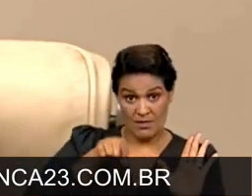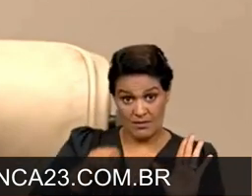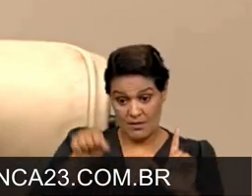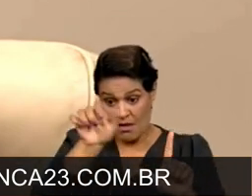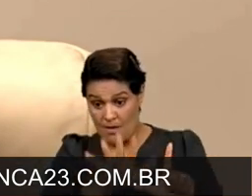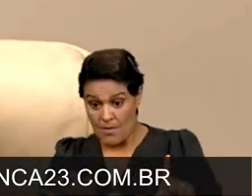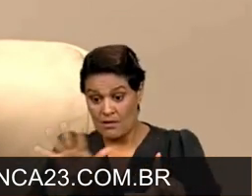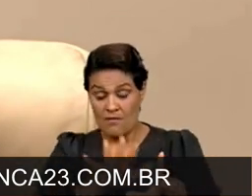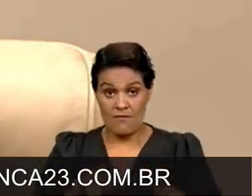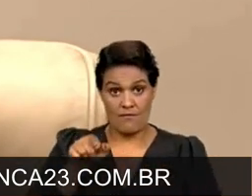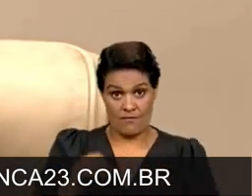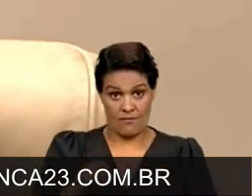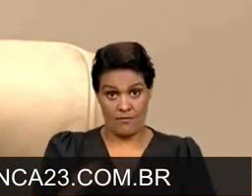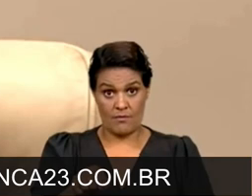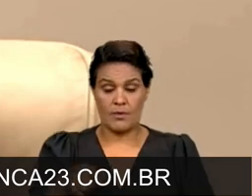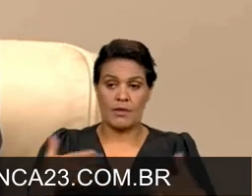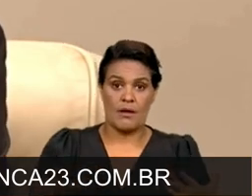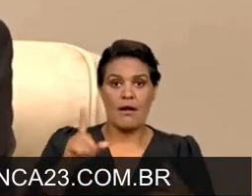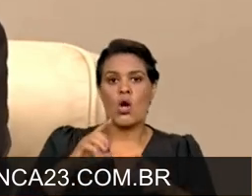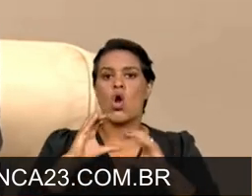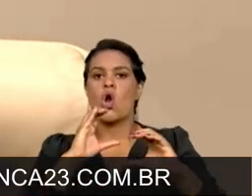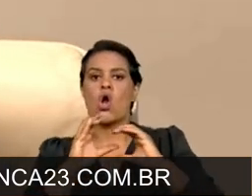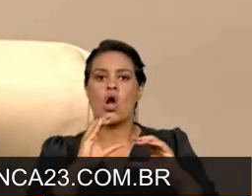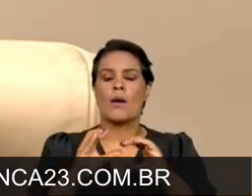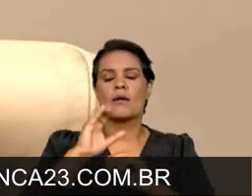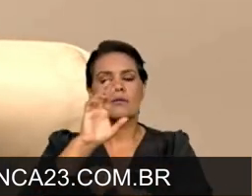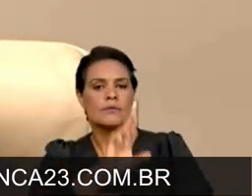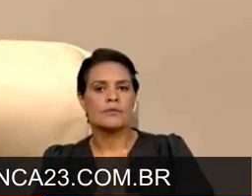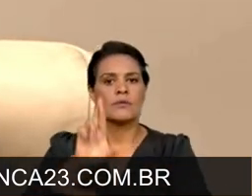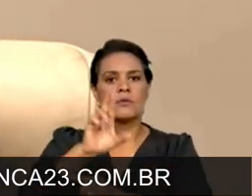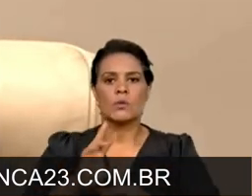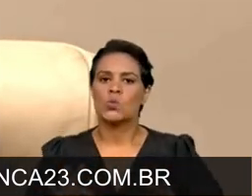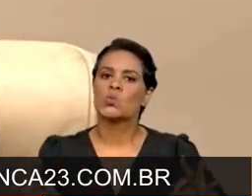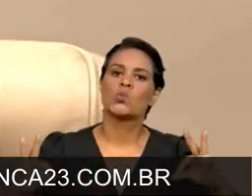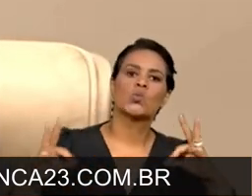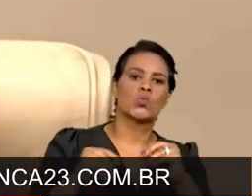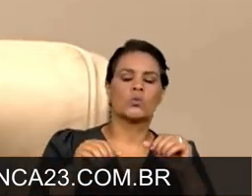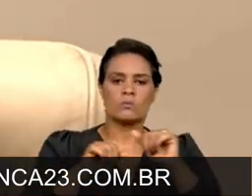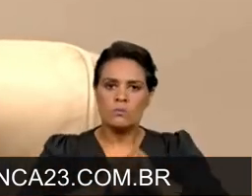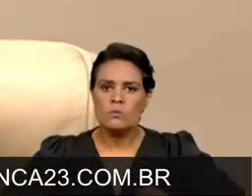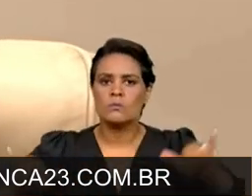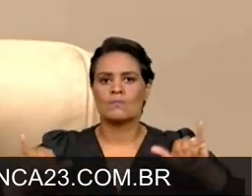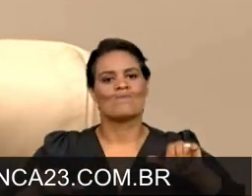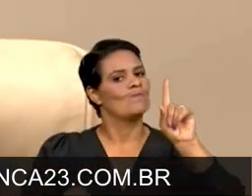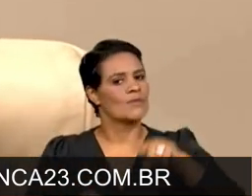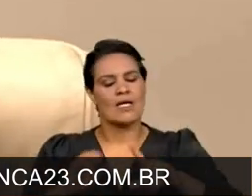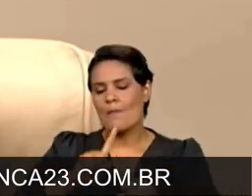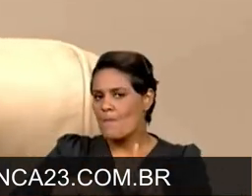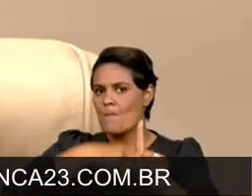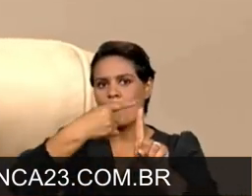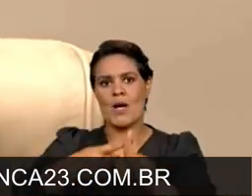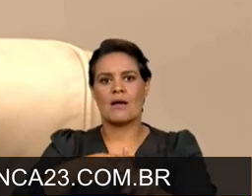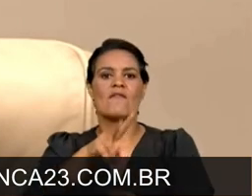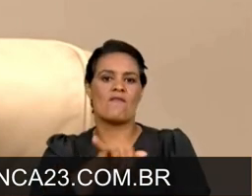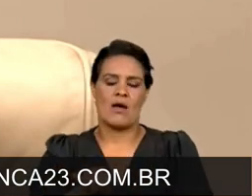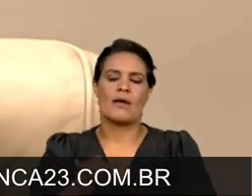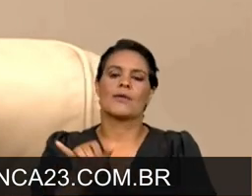plataformas como meios de comunicação diretamente responsáveis por tudo que eles publicam, isso tem potencial de gerar um efeito de